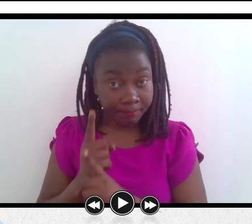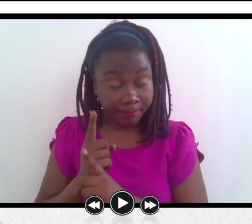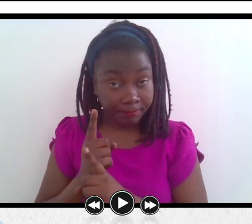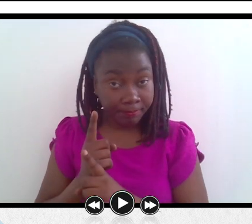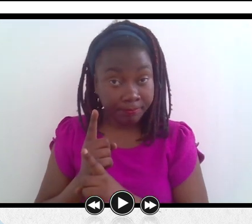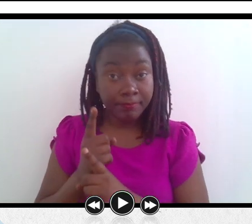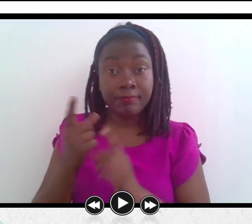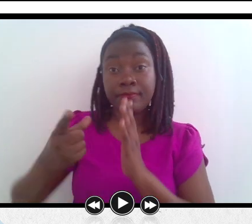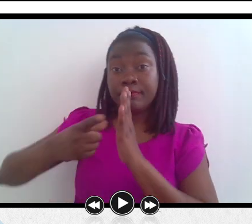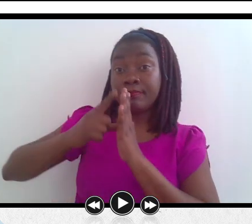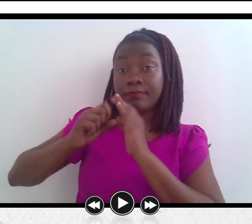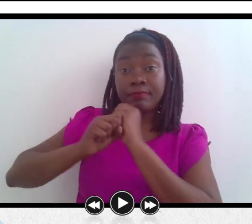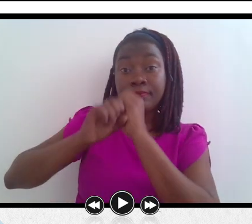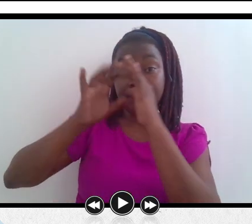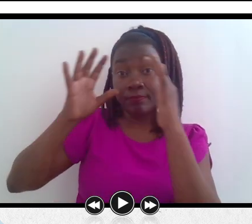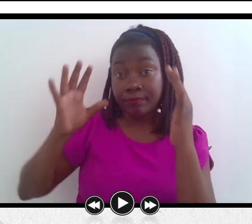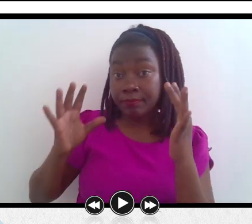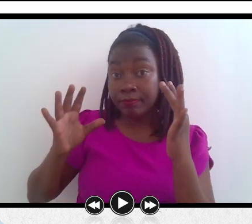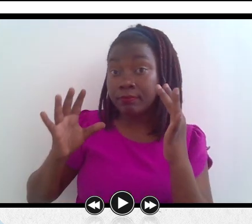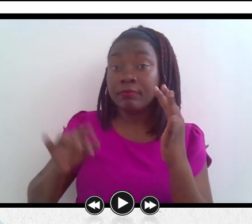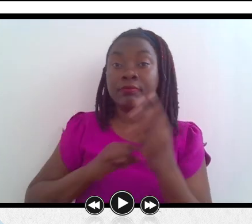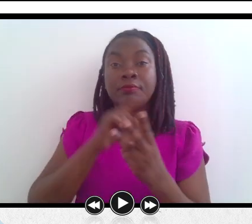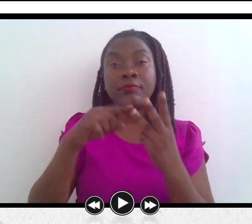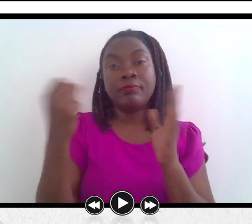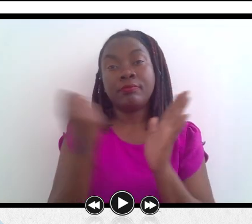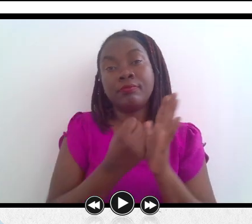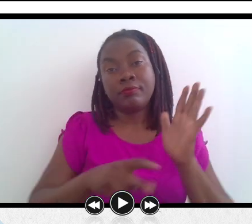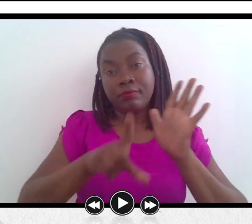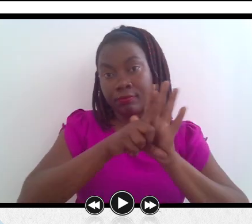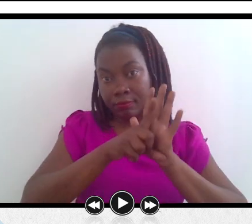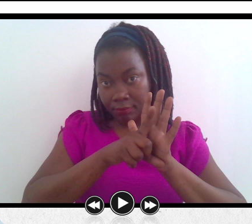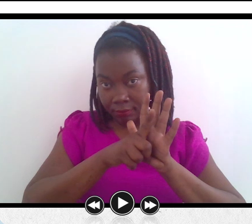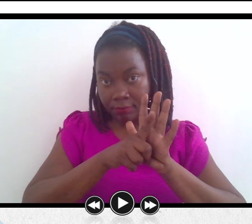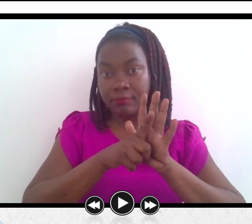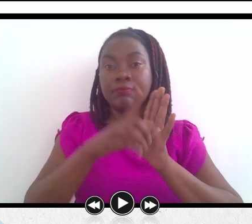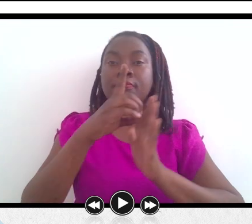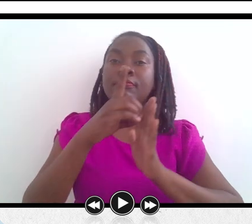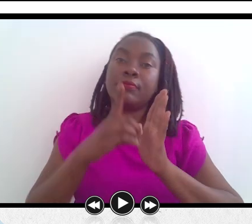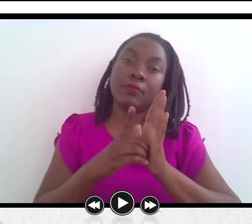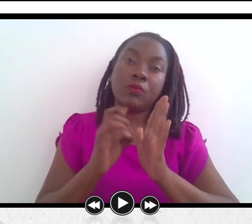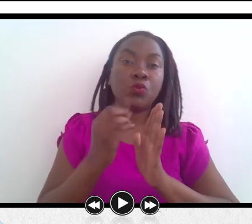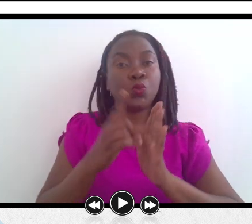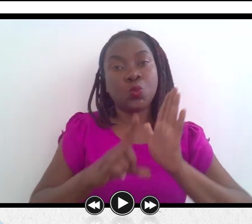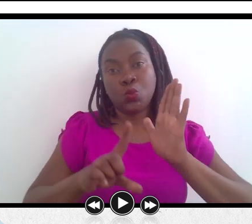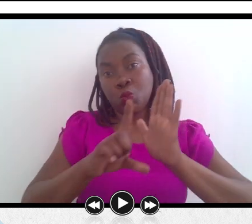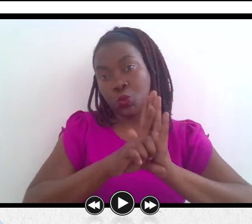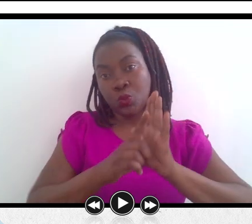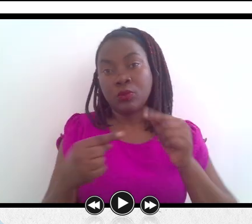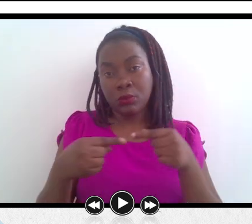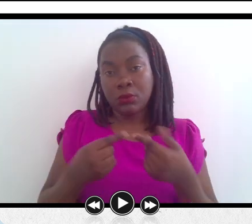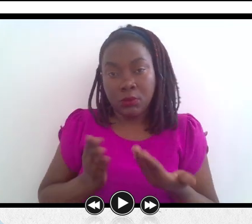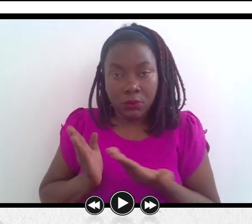o prognóstico e, obviamente, o marco legal, seja decreto ou lei, e aqui no